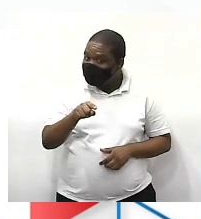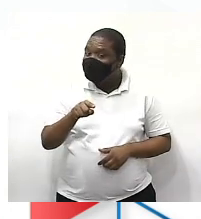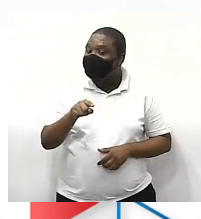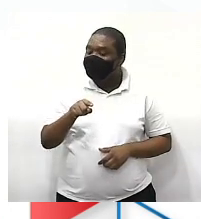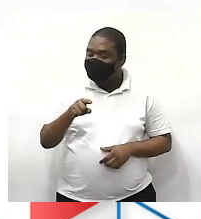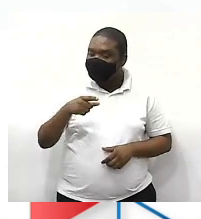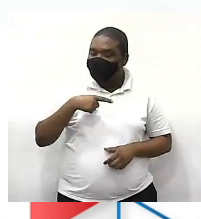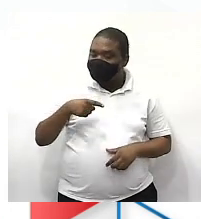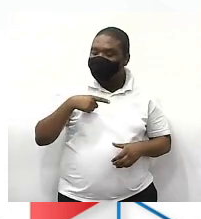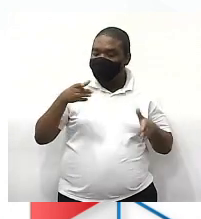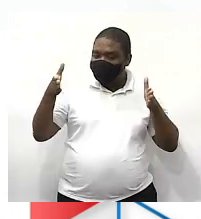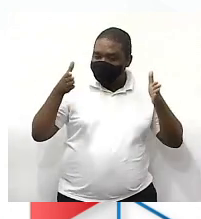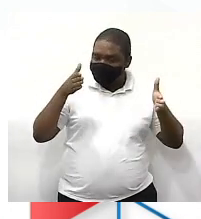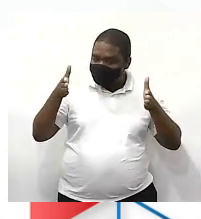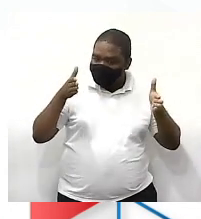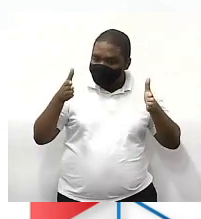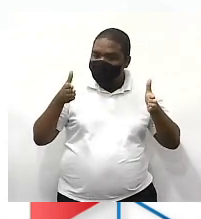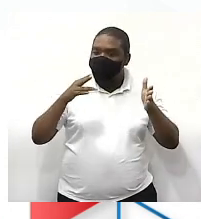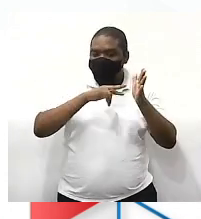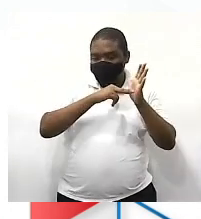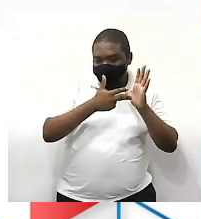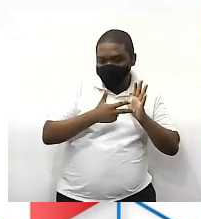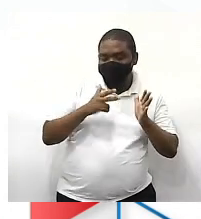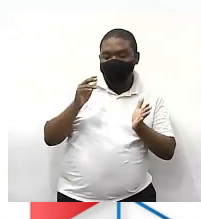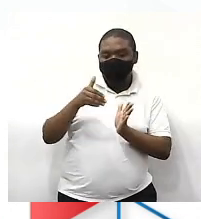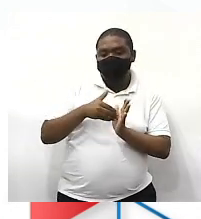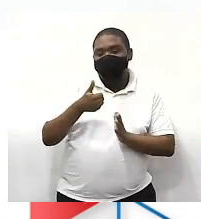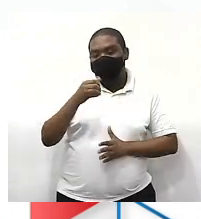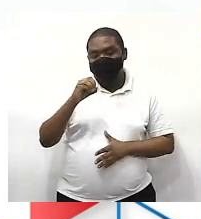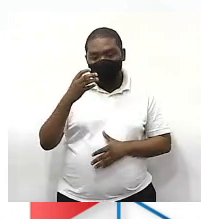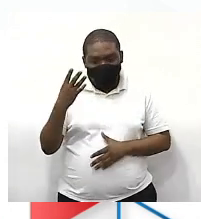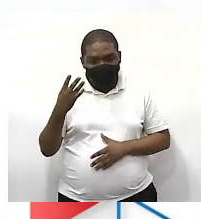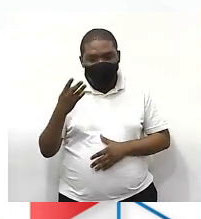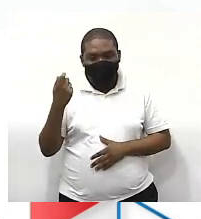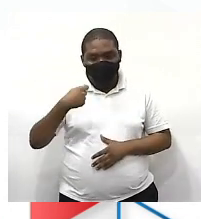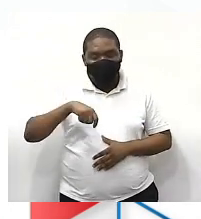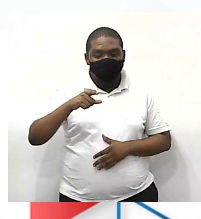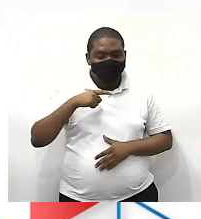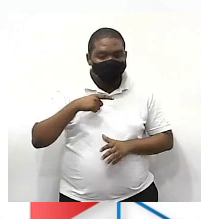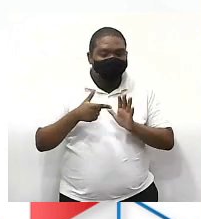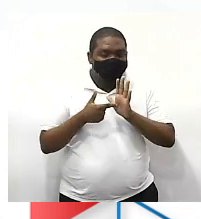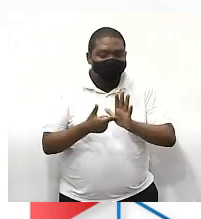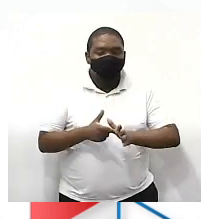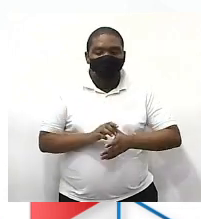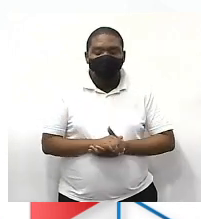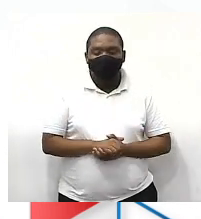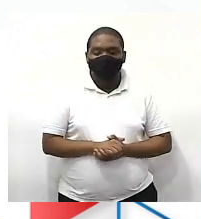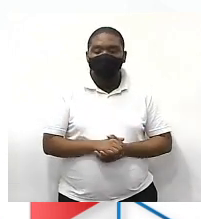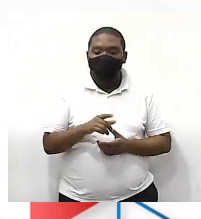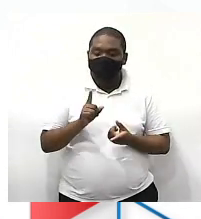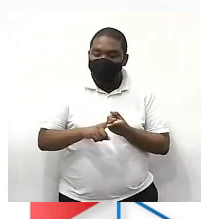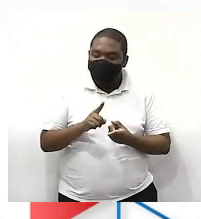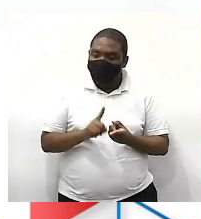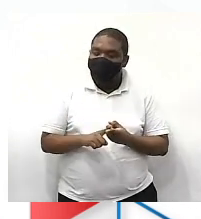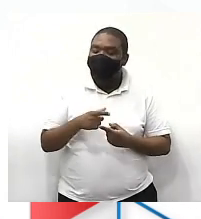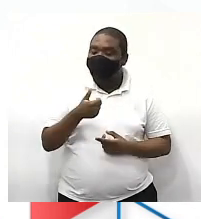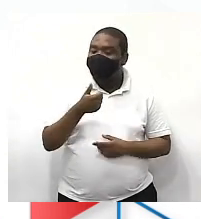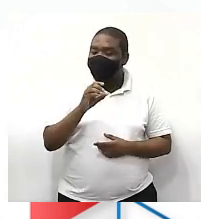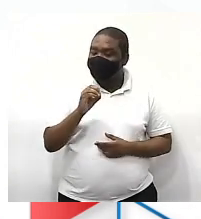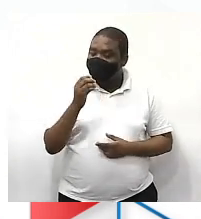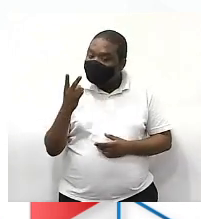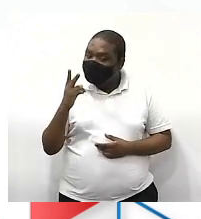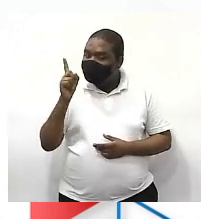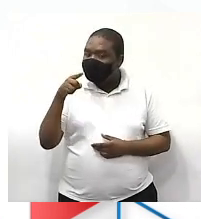aí entre o símbolo e o 104, tá bom? Ela deveria estar aparecendo aí. E o 102